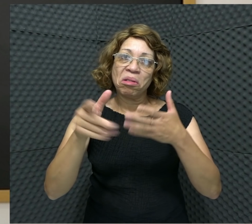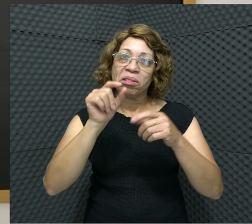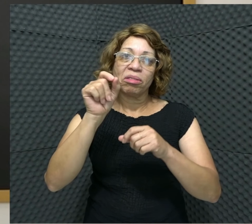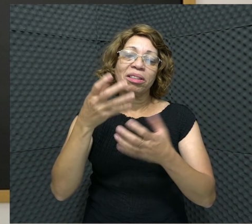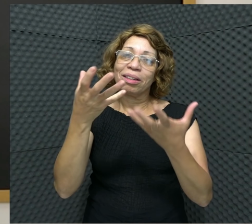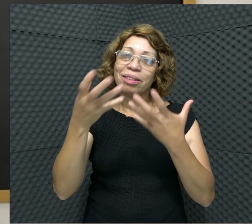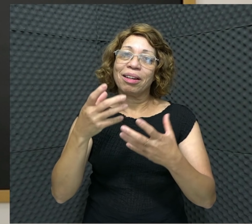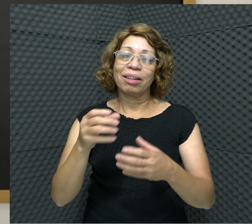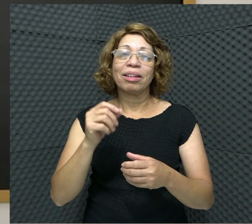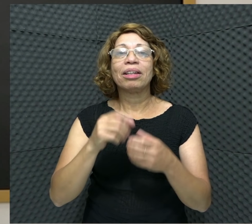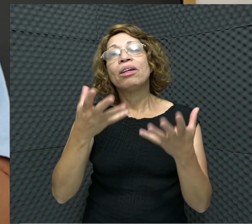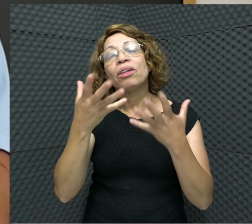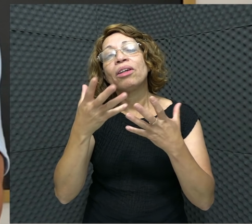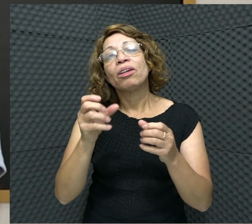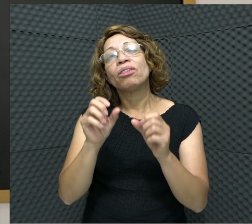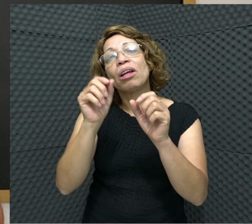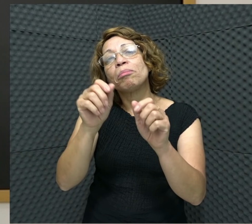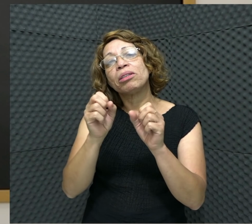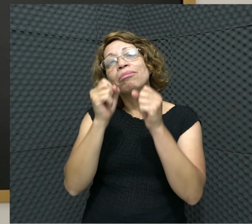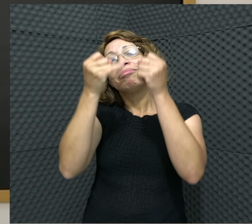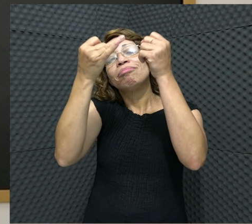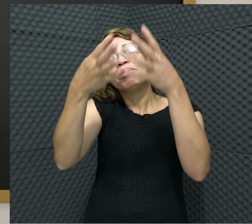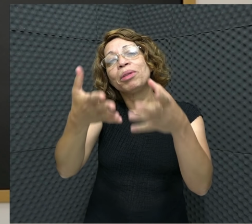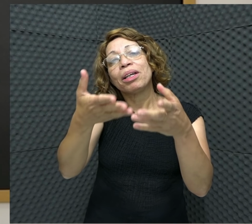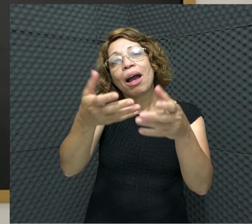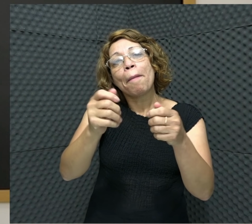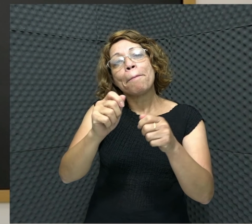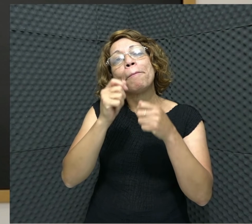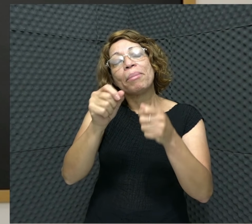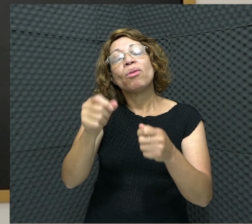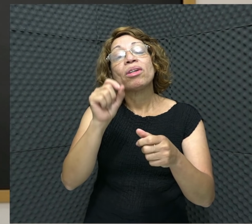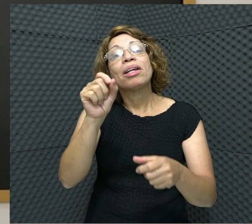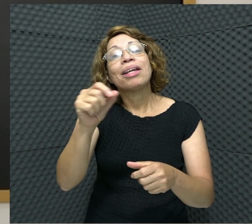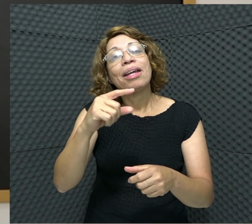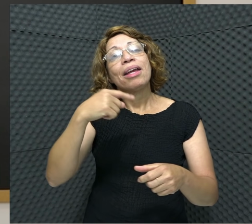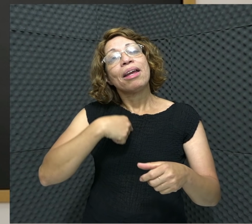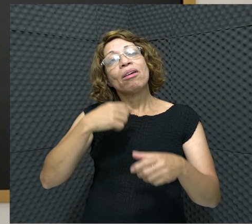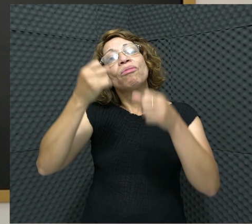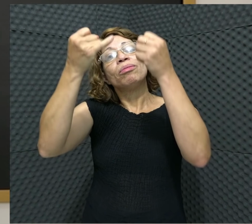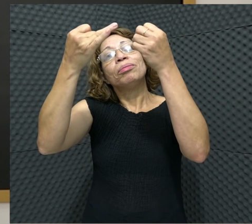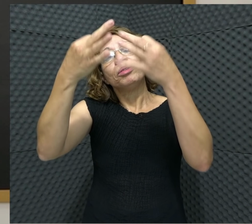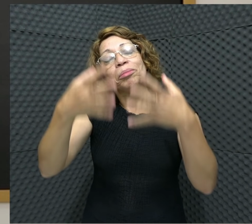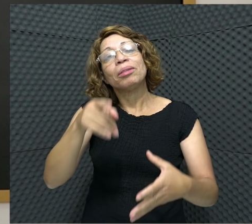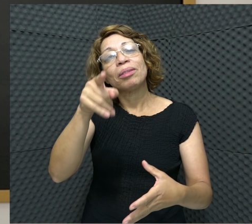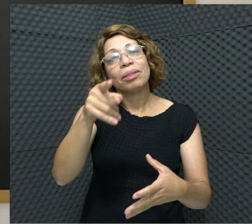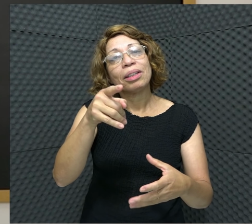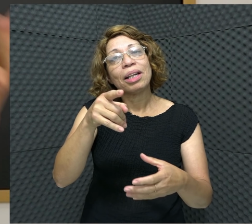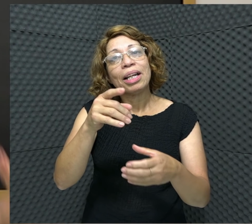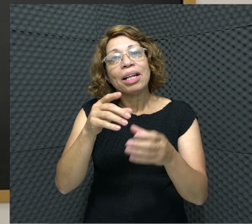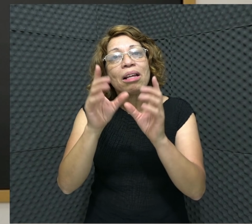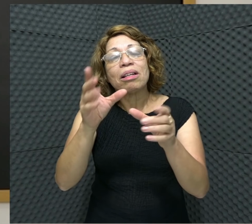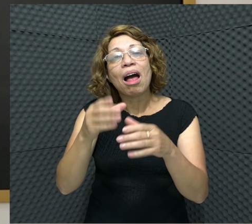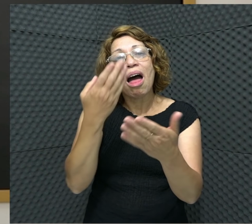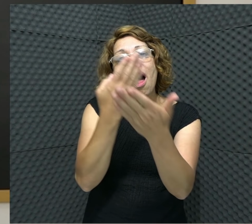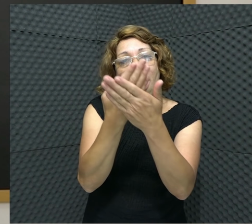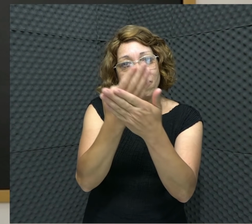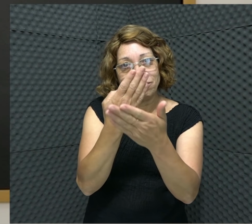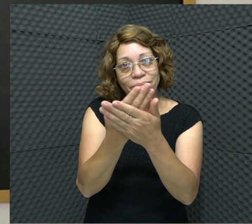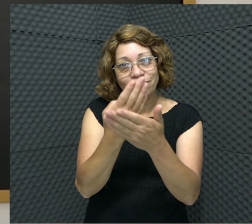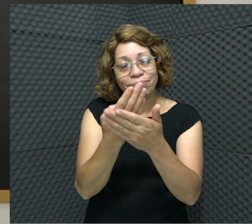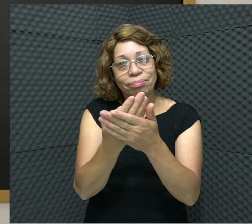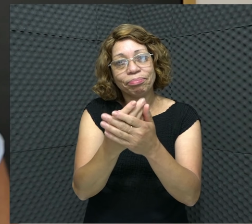nessa caminhada. O que eu tenho para te oferecer? O que eu vou te oferecer nesse pacote de